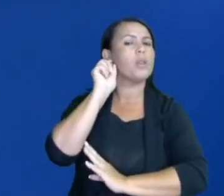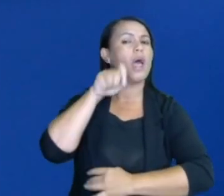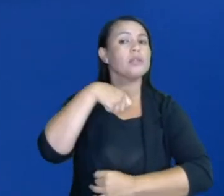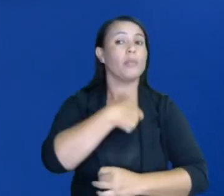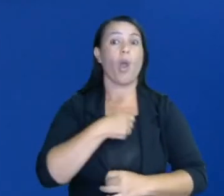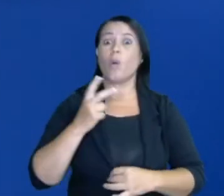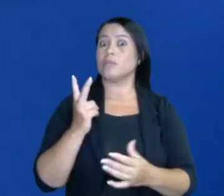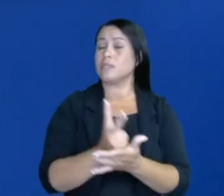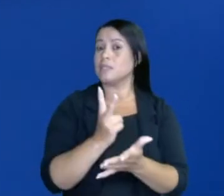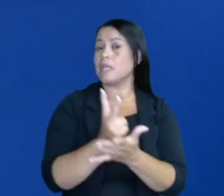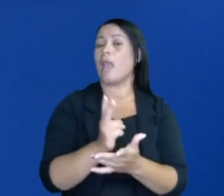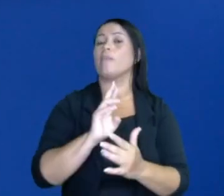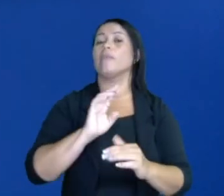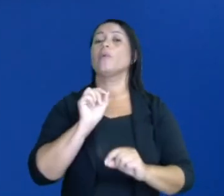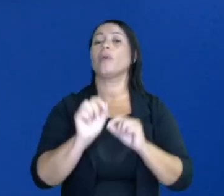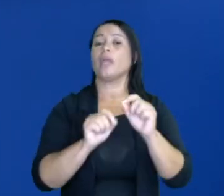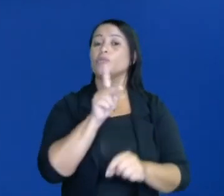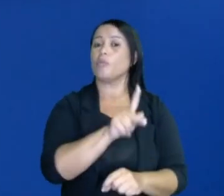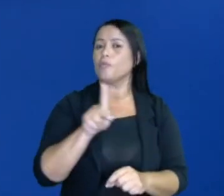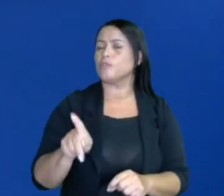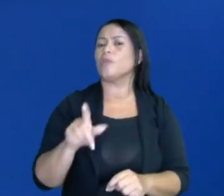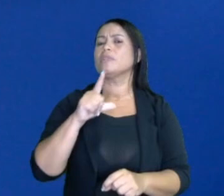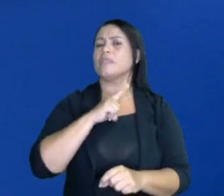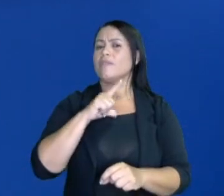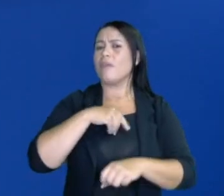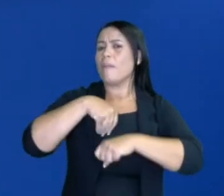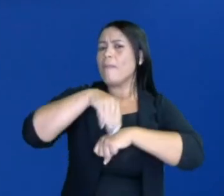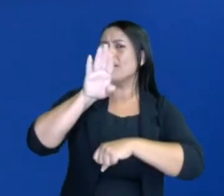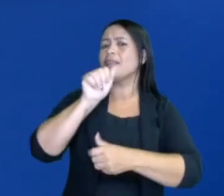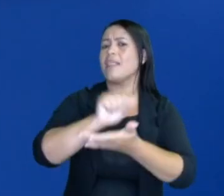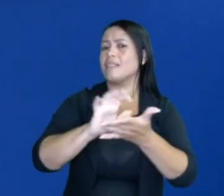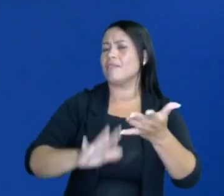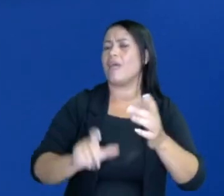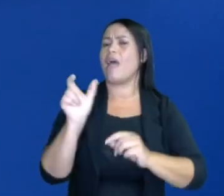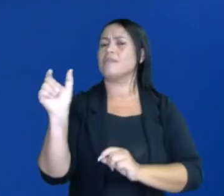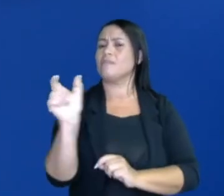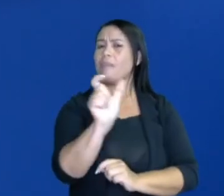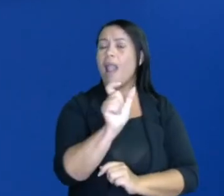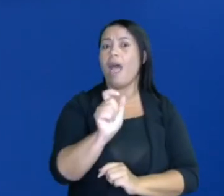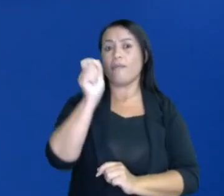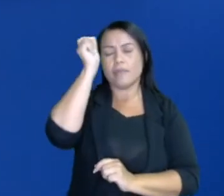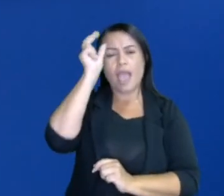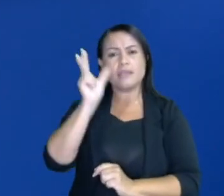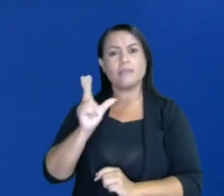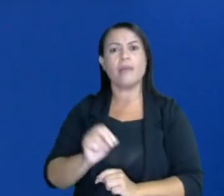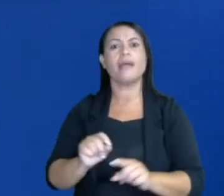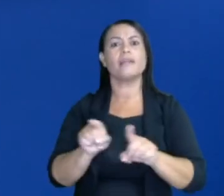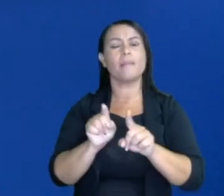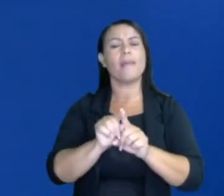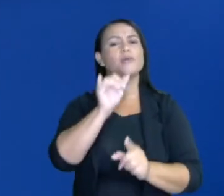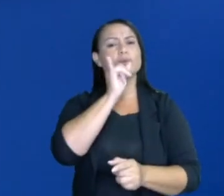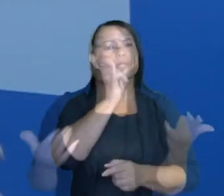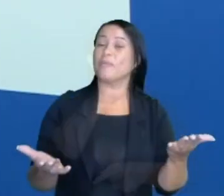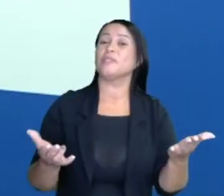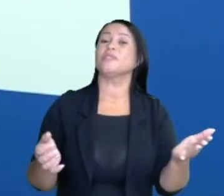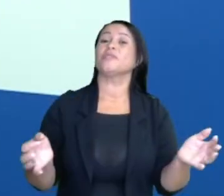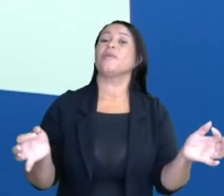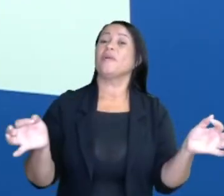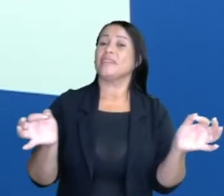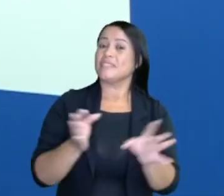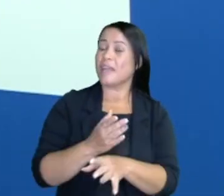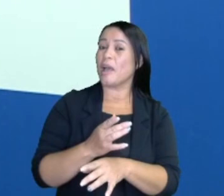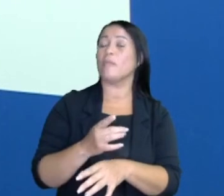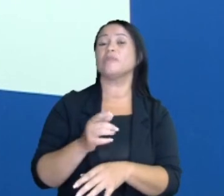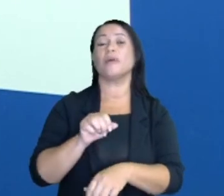trouxerem atividades e palavras, que vocês se liguem nesses exemplos para enriquecer o vocabulário de vocês. Então é